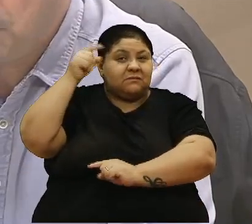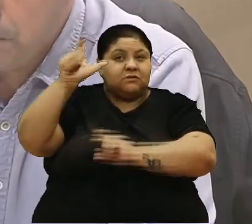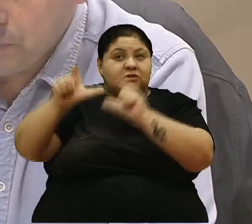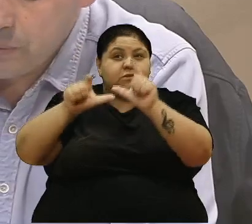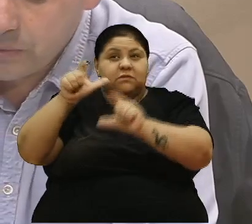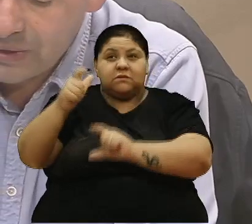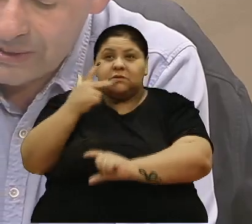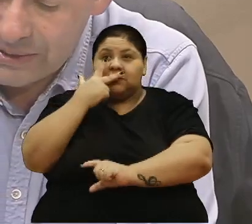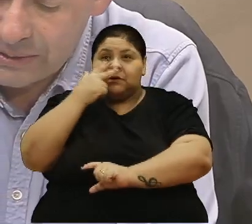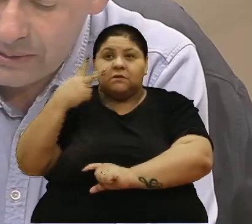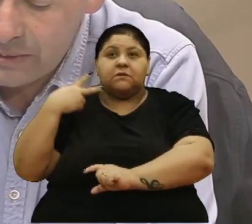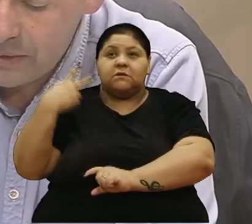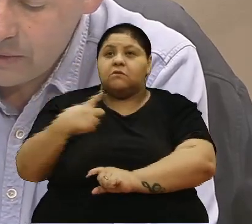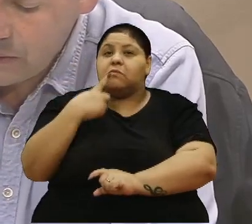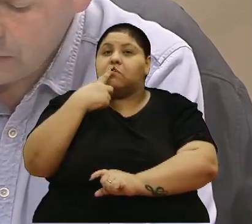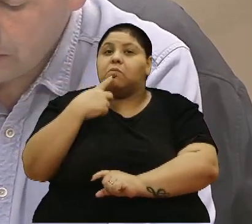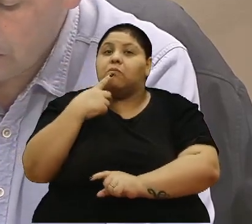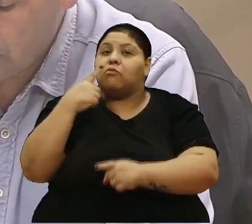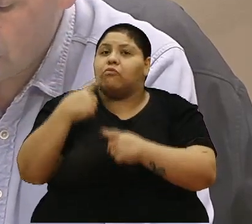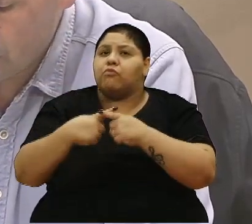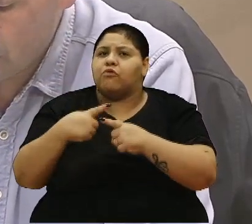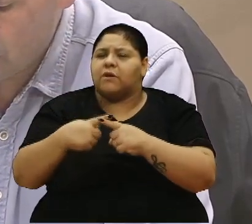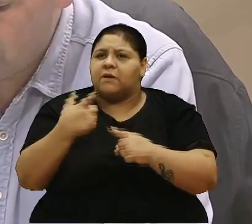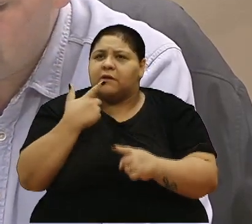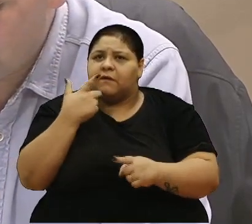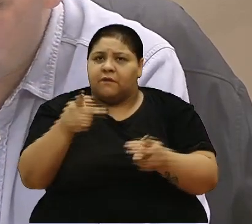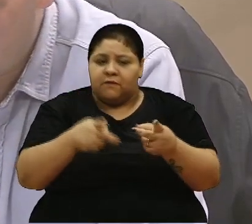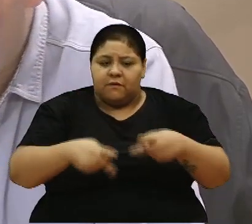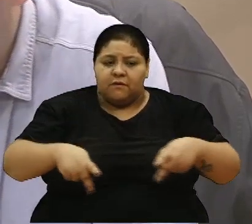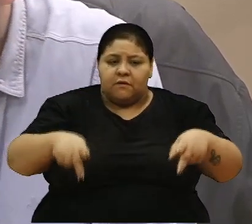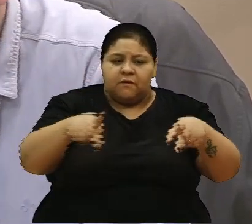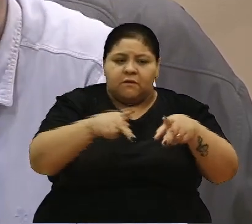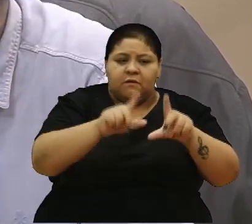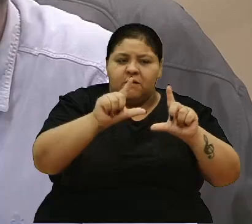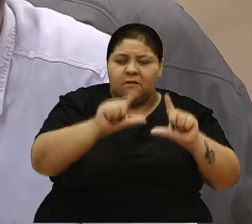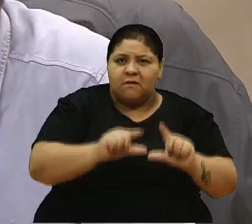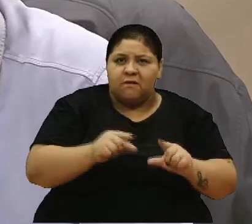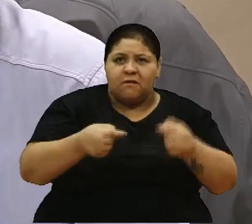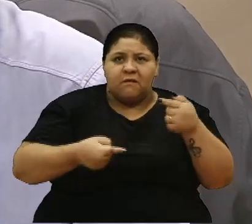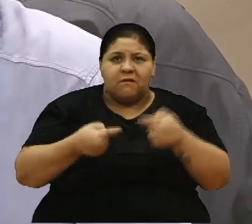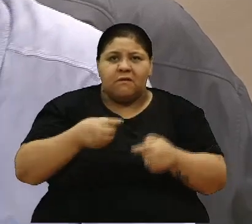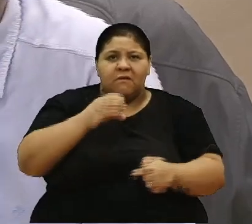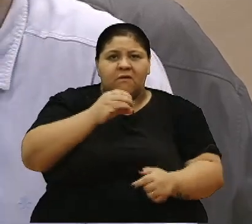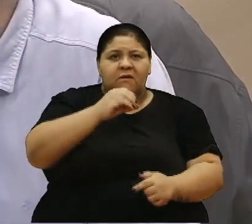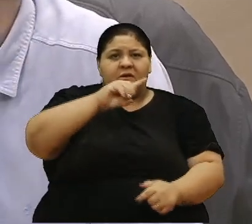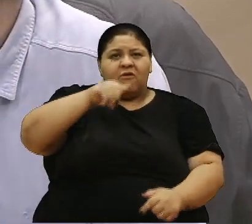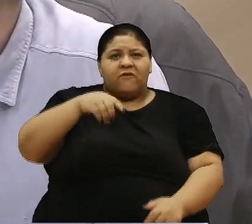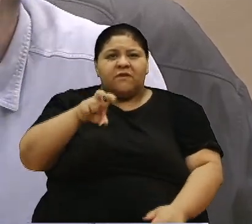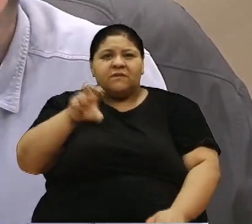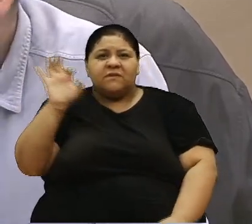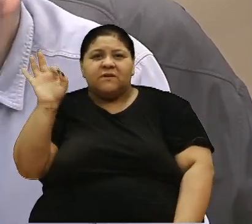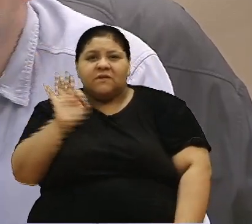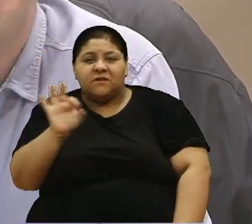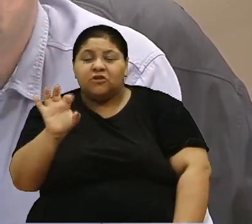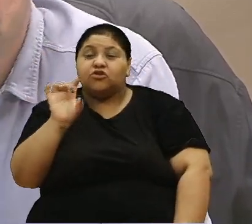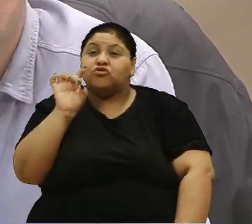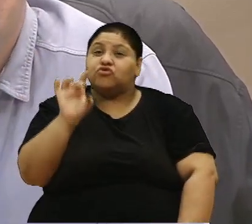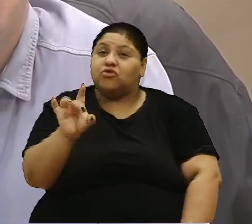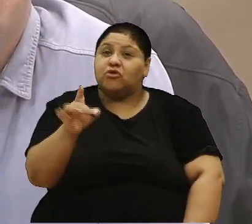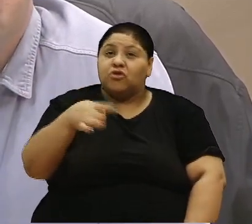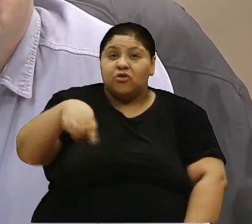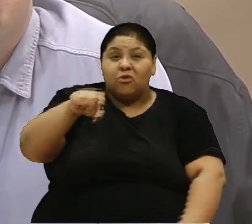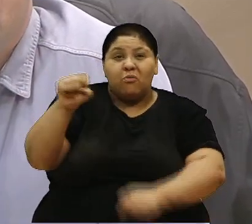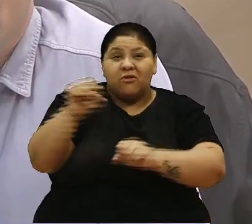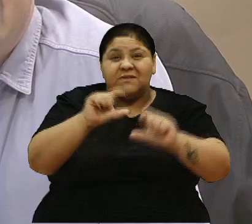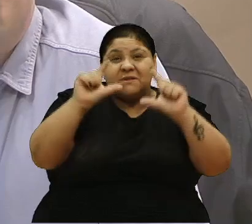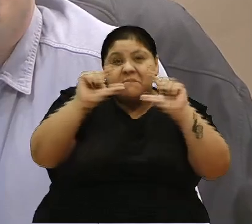como a vereadora Rose, porque ela falou que a população é mínima, que é um debate de 0,5%. Só que para nós pode